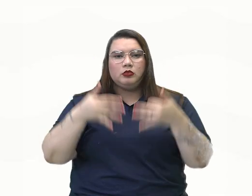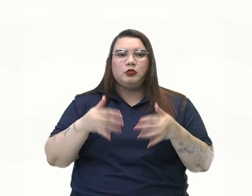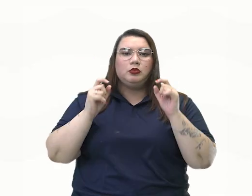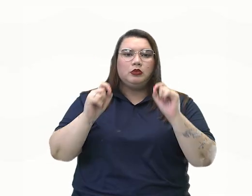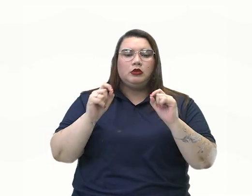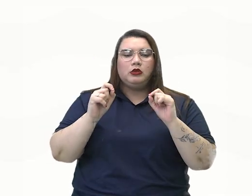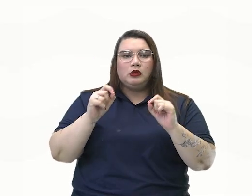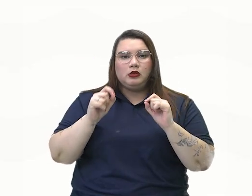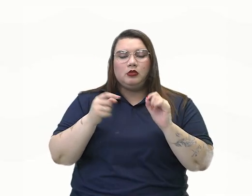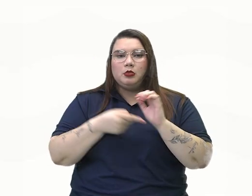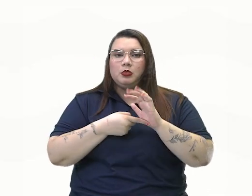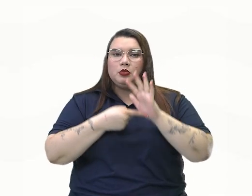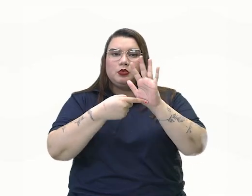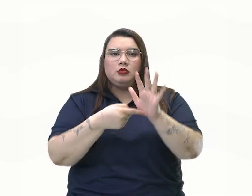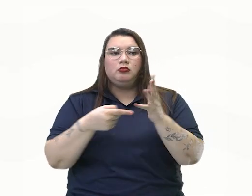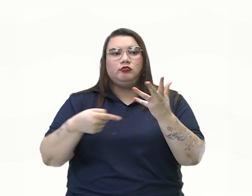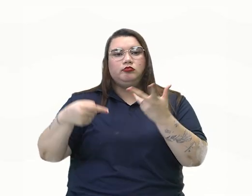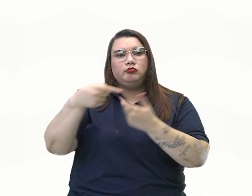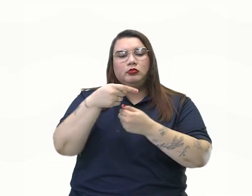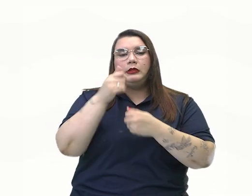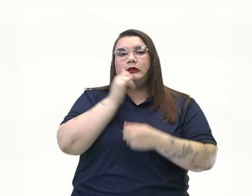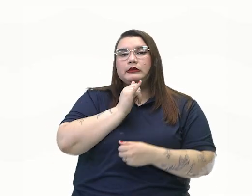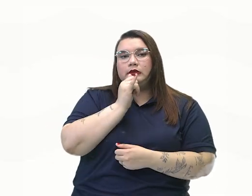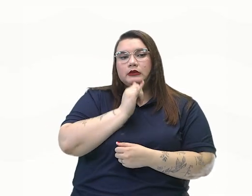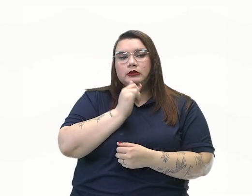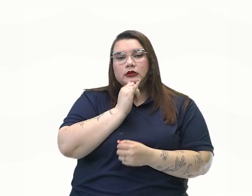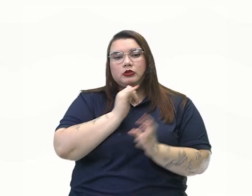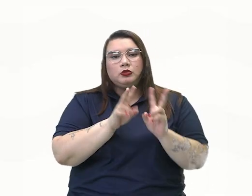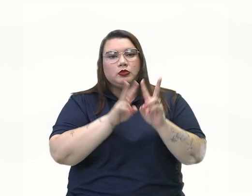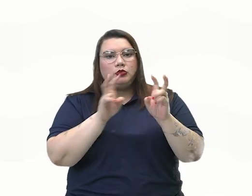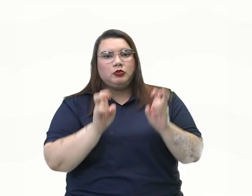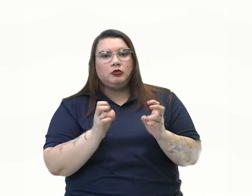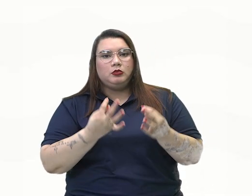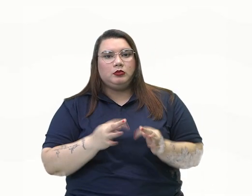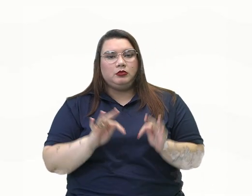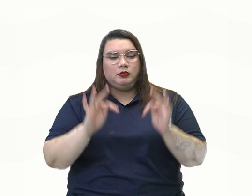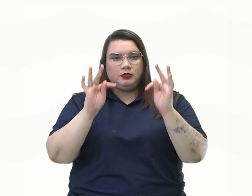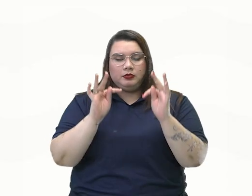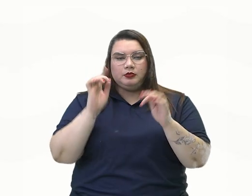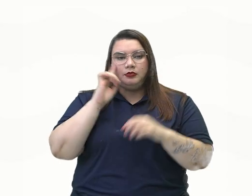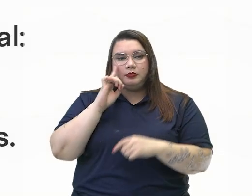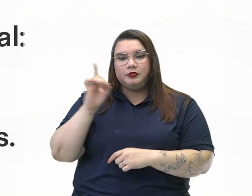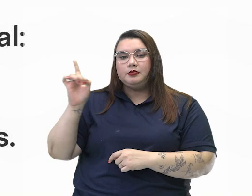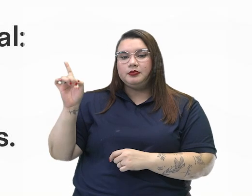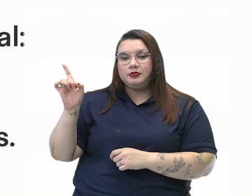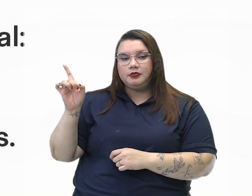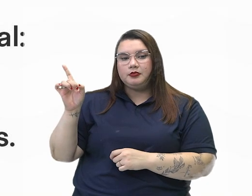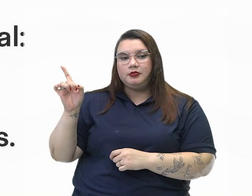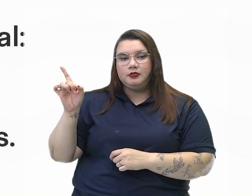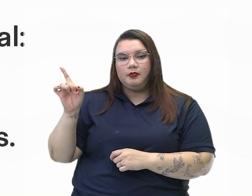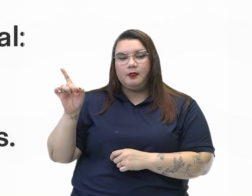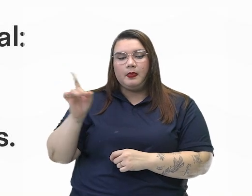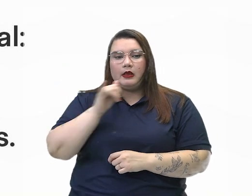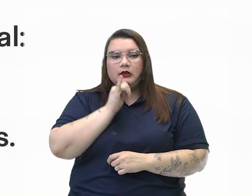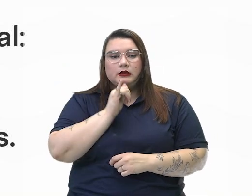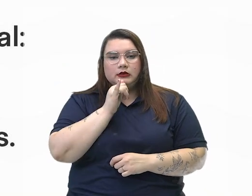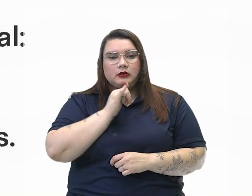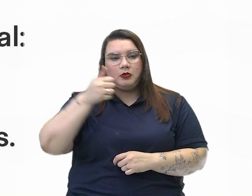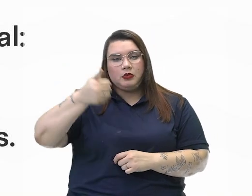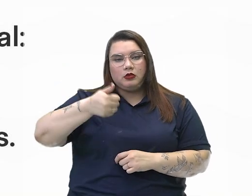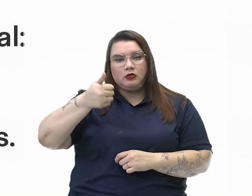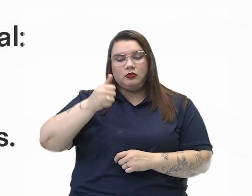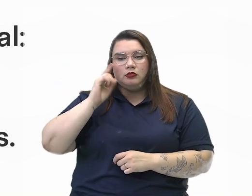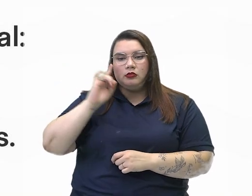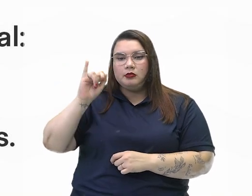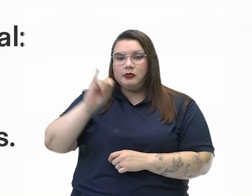aí, trouxemos para vocês os exemplos sobre as tecnologias. Vejam aí. Exemplo